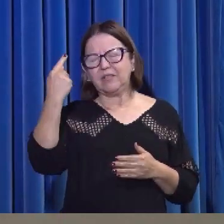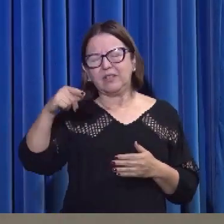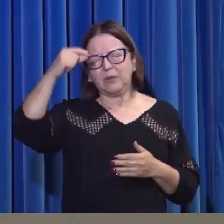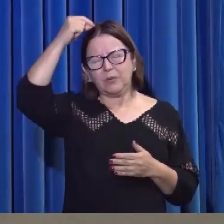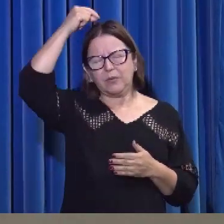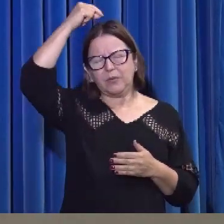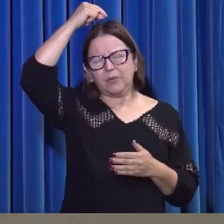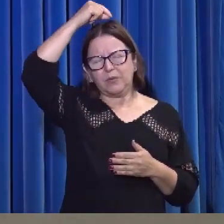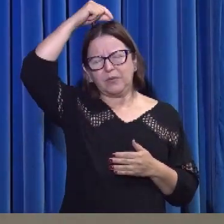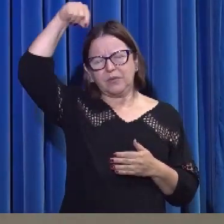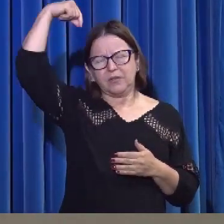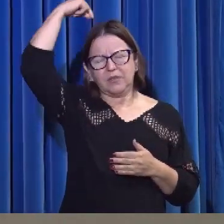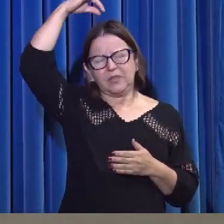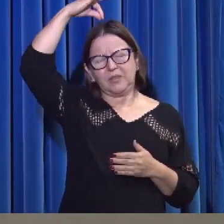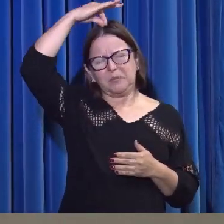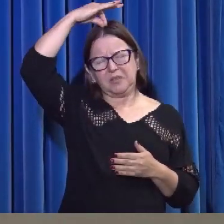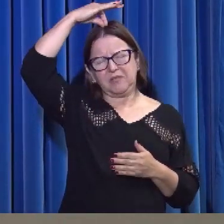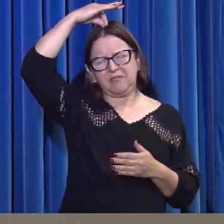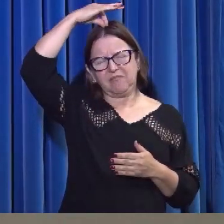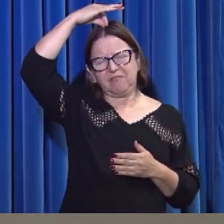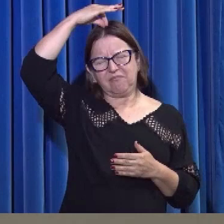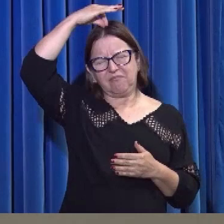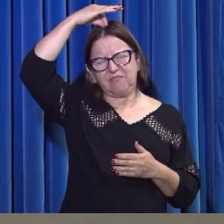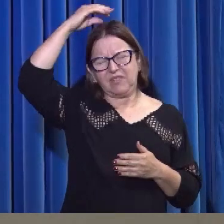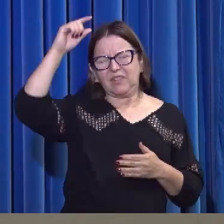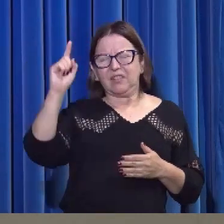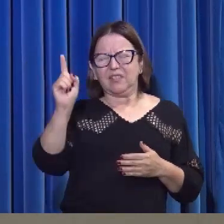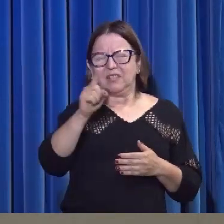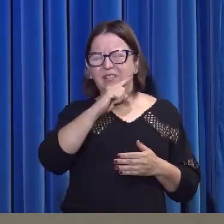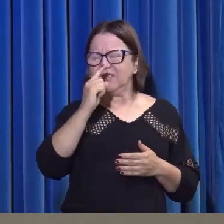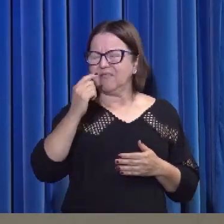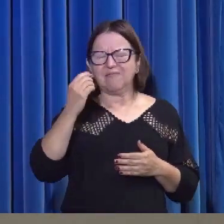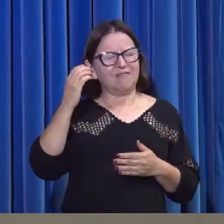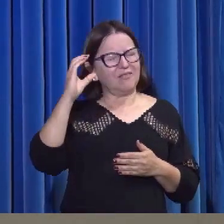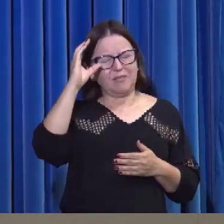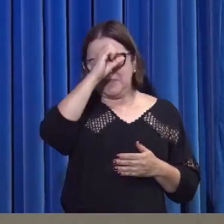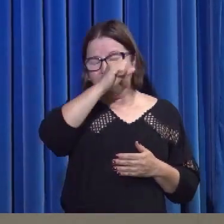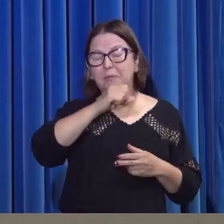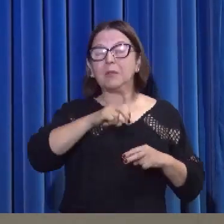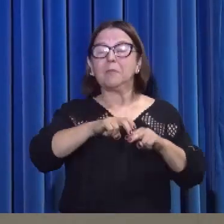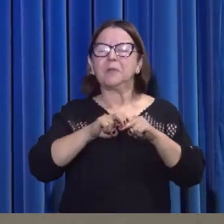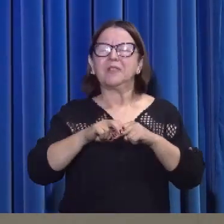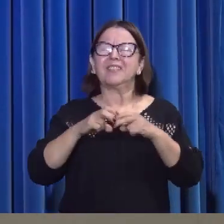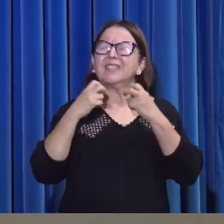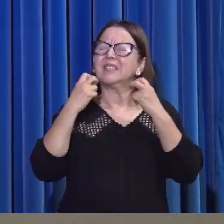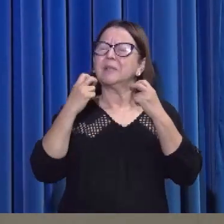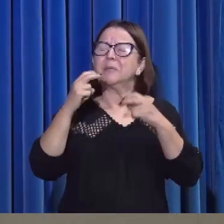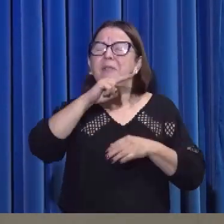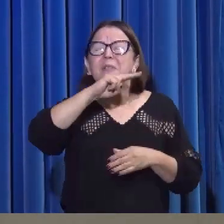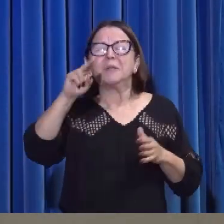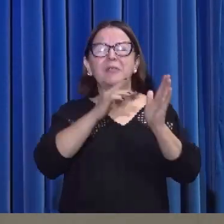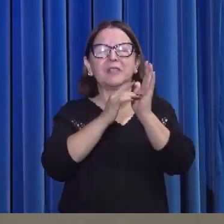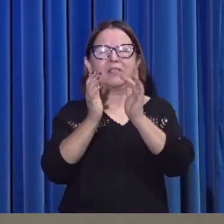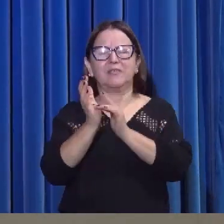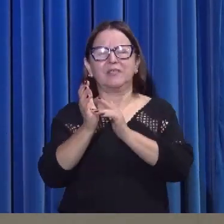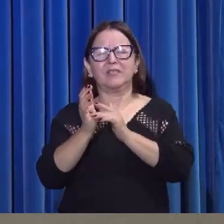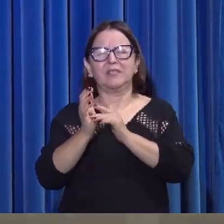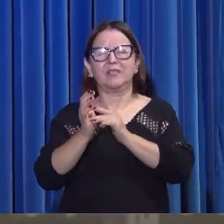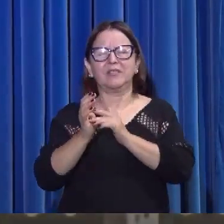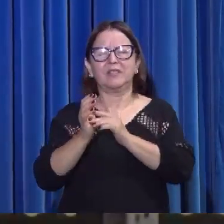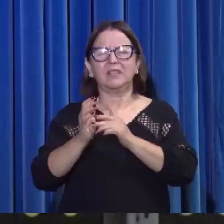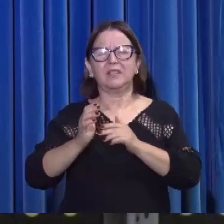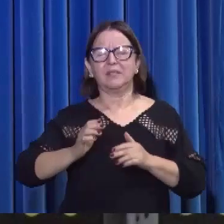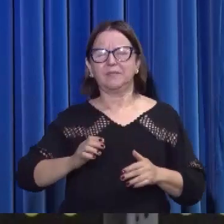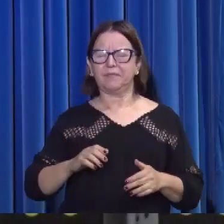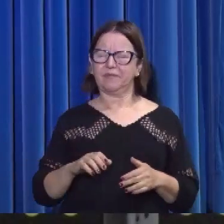Espírito, nós ficaremos somente com a letra. Por isso, Pai, te clamamos em nome de Jesus, transforme o